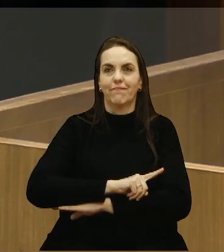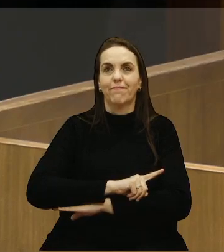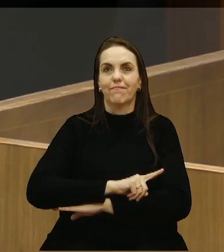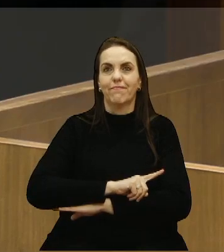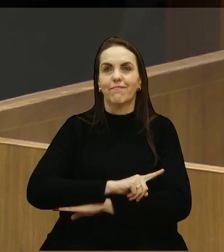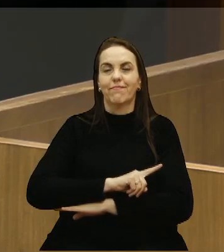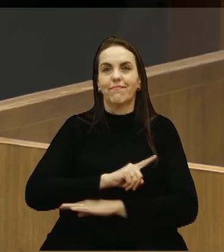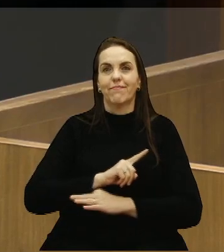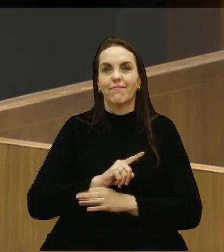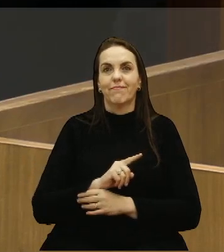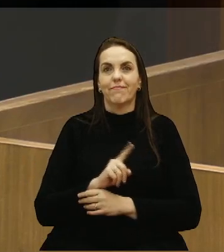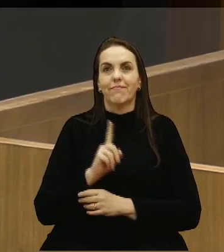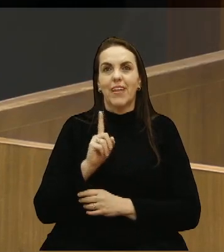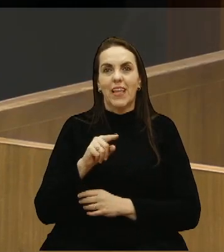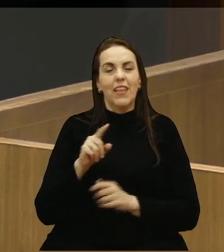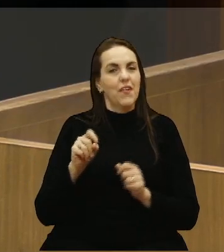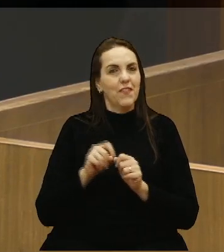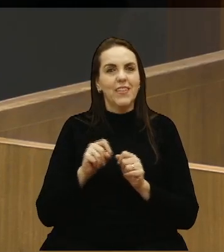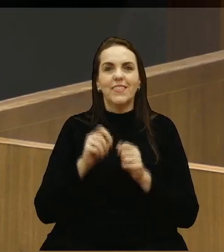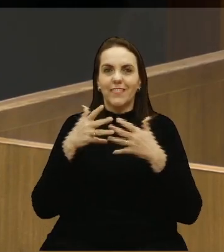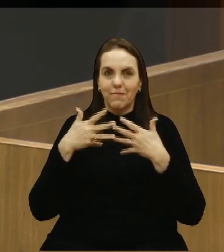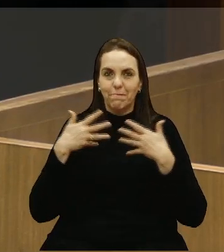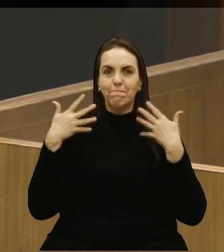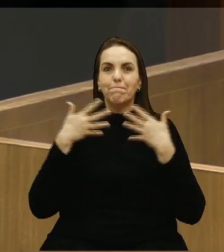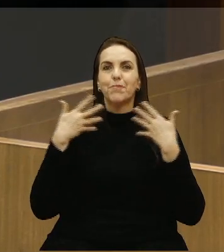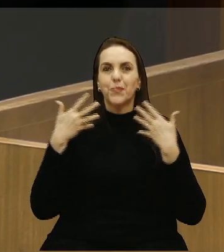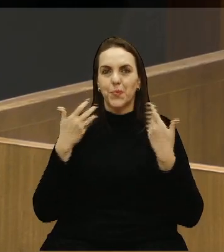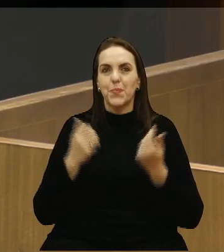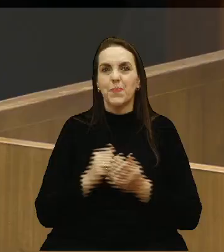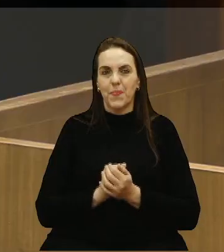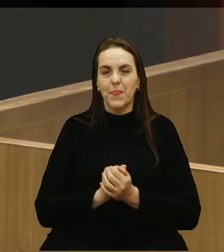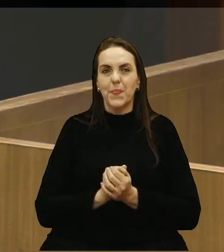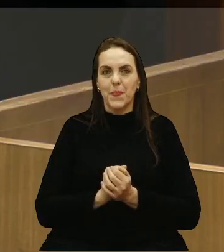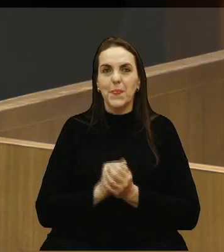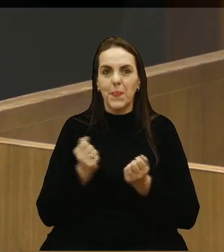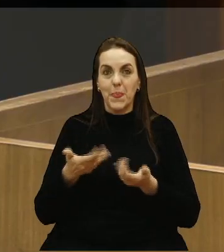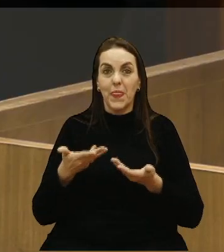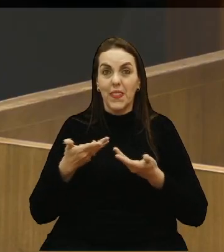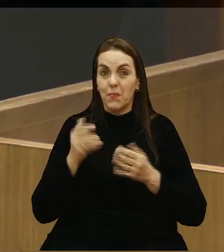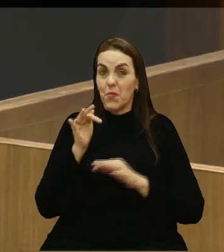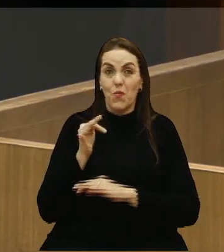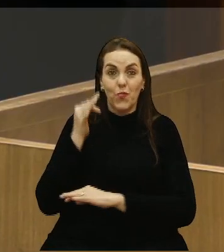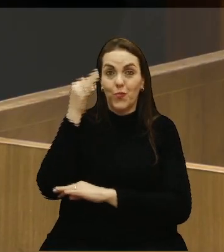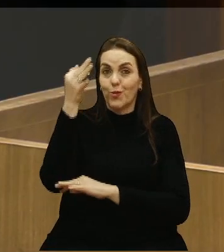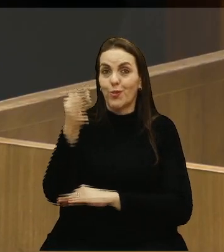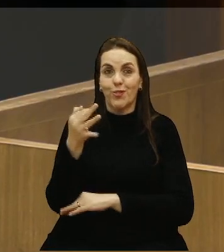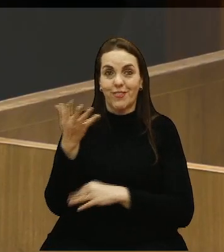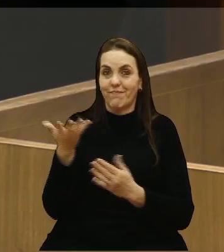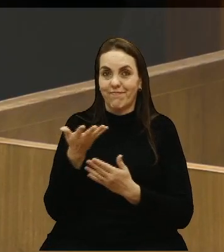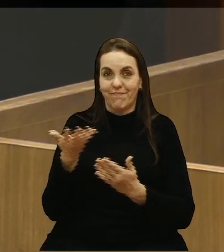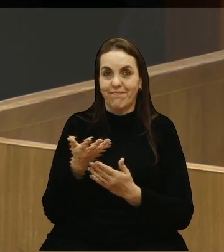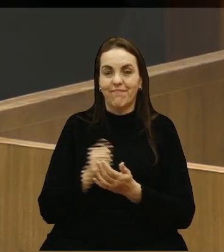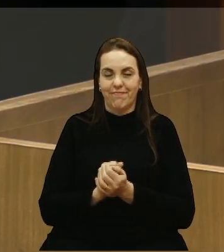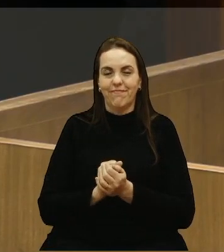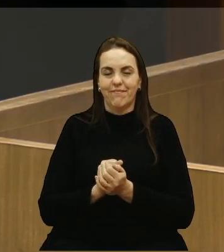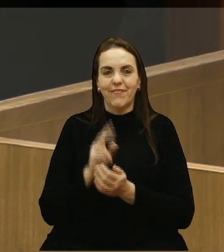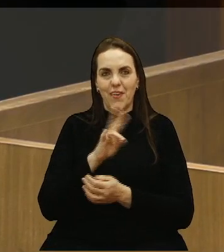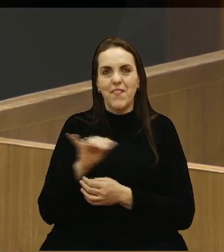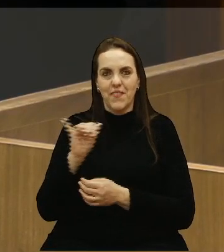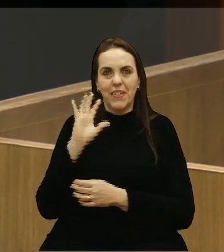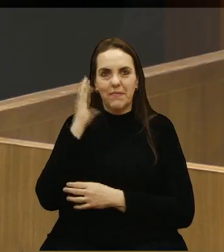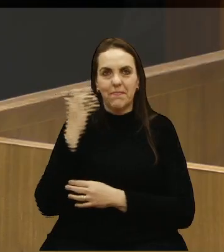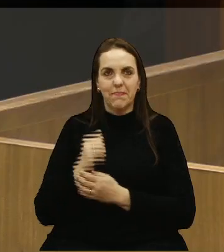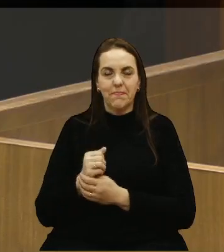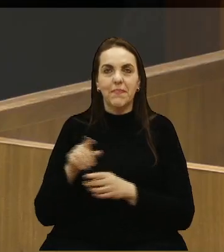ele nos faz alegres e traz o futuro latente e presente. Nós tivemos aqui o